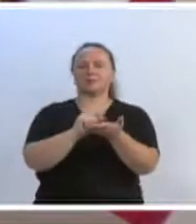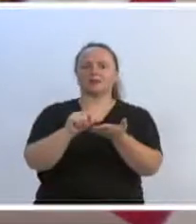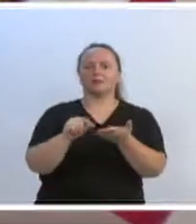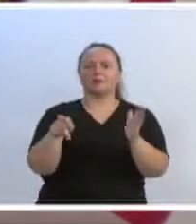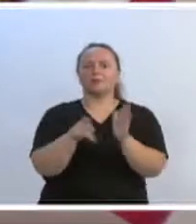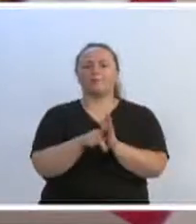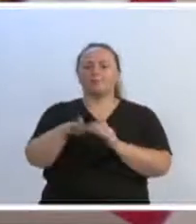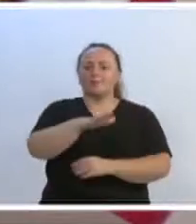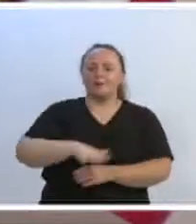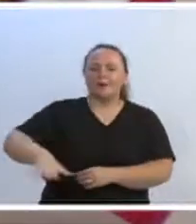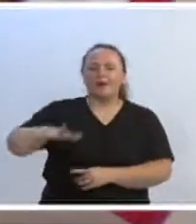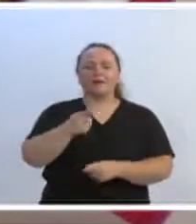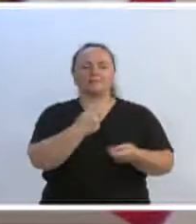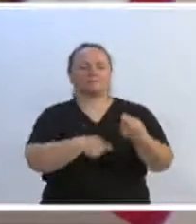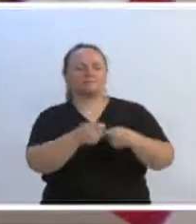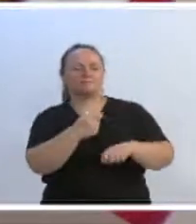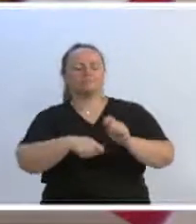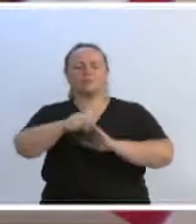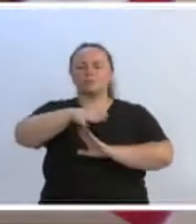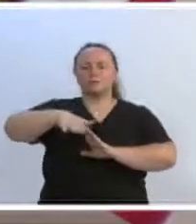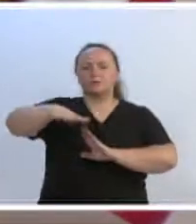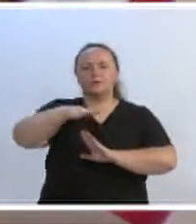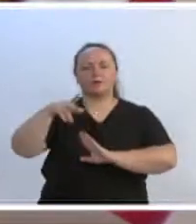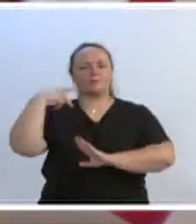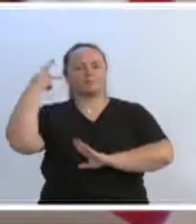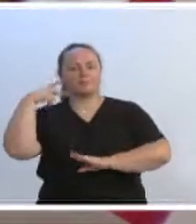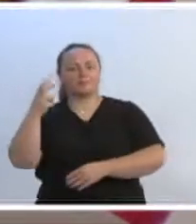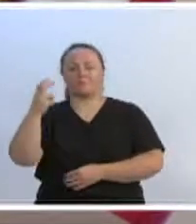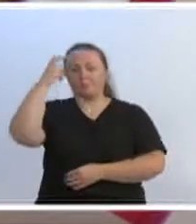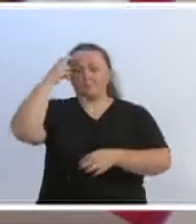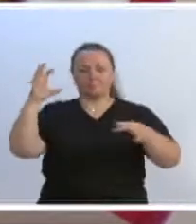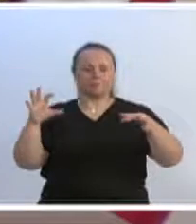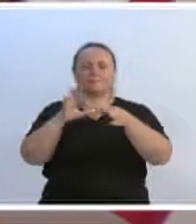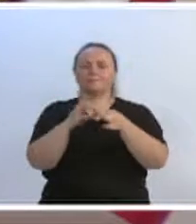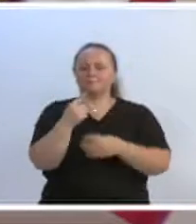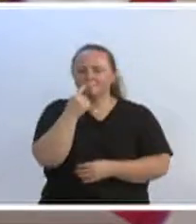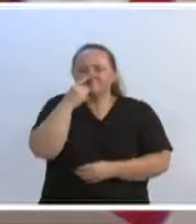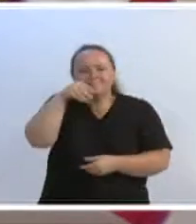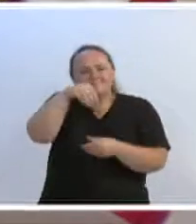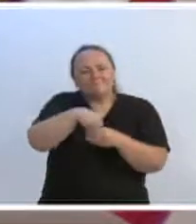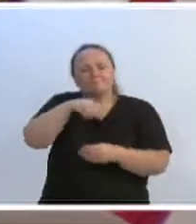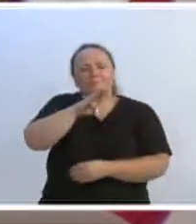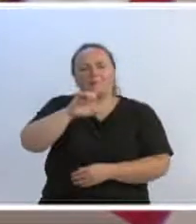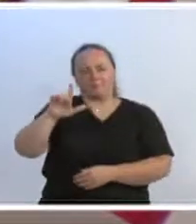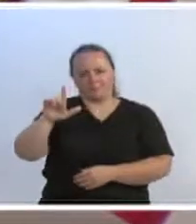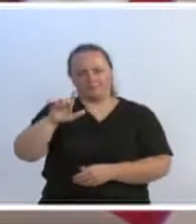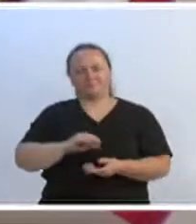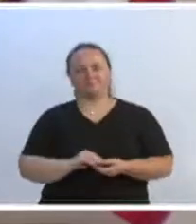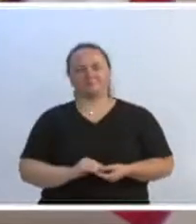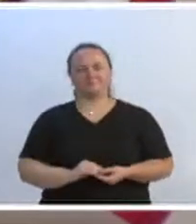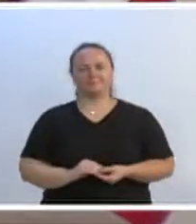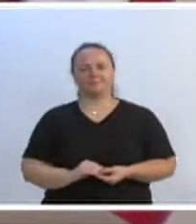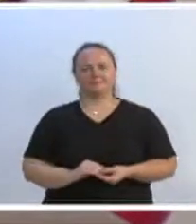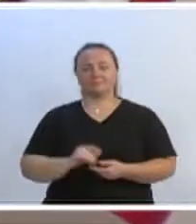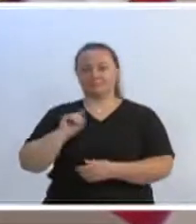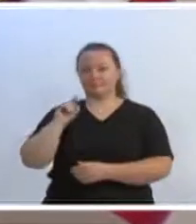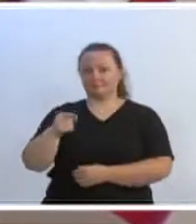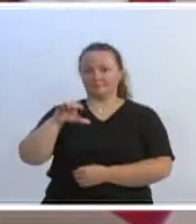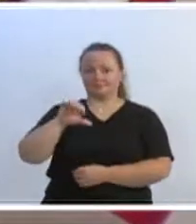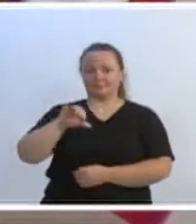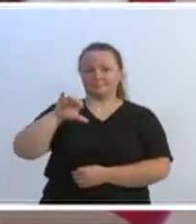pesquisador José Ferreira da Silva. Após anos de pesquisa sobre a colonização e imigração